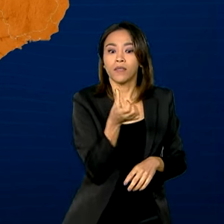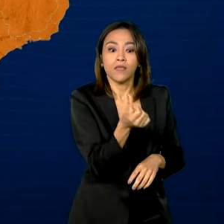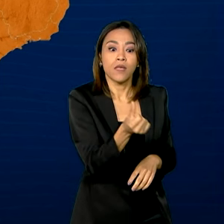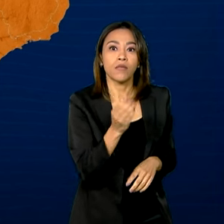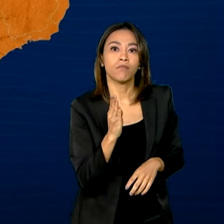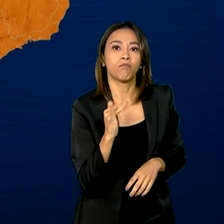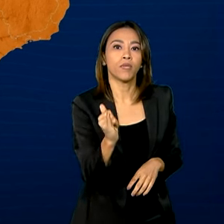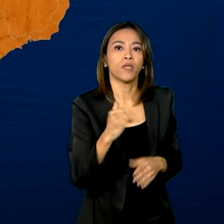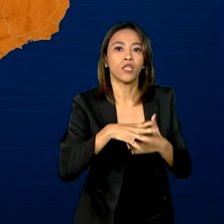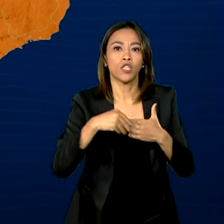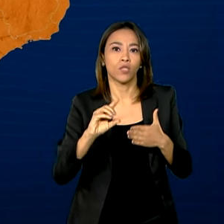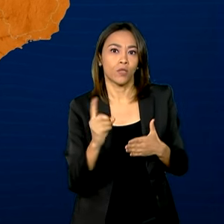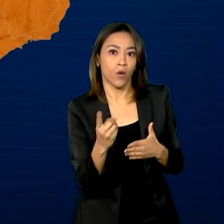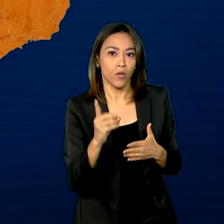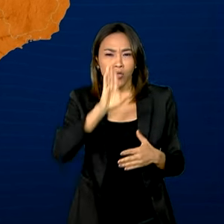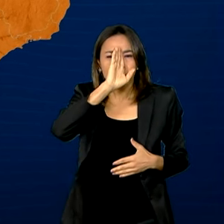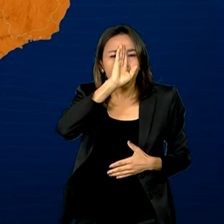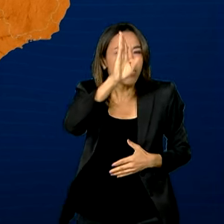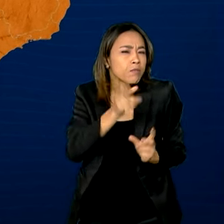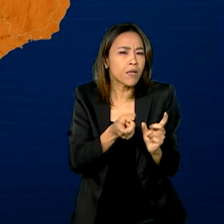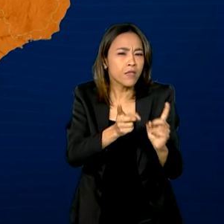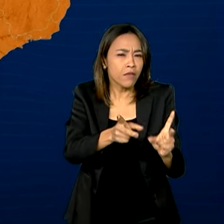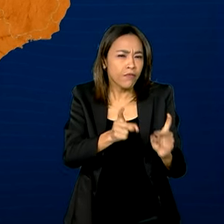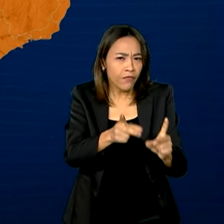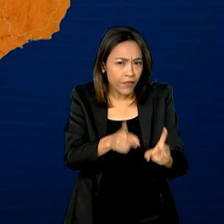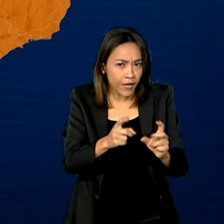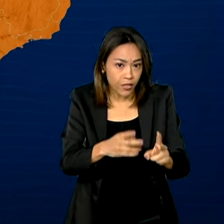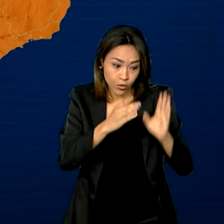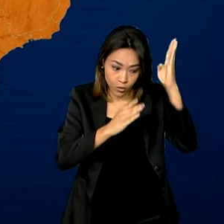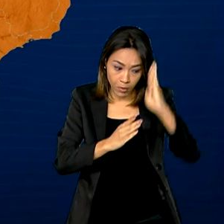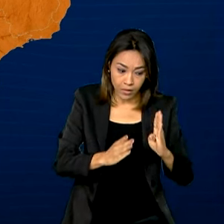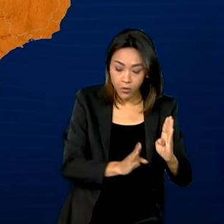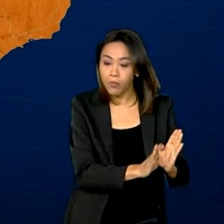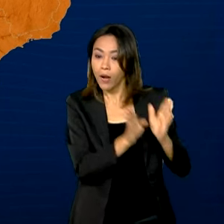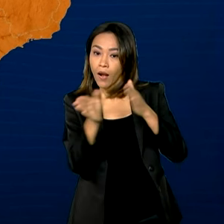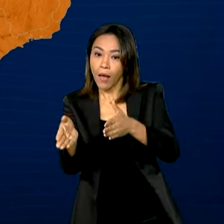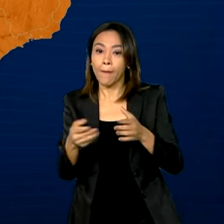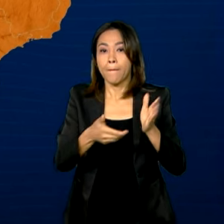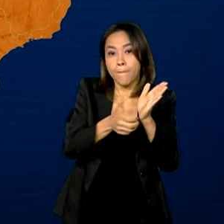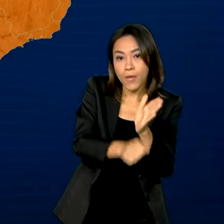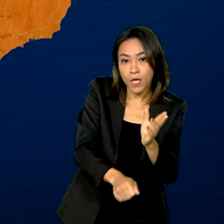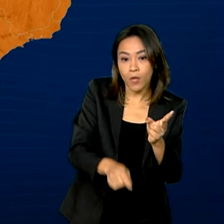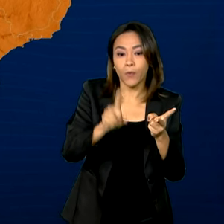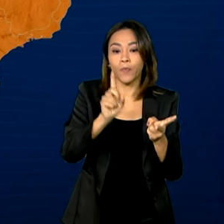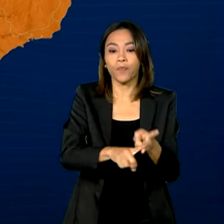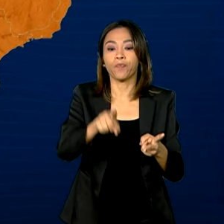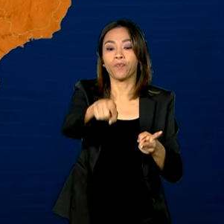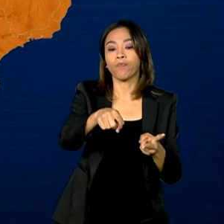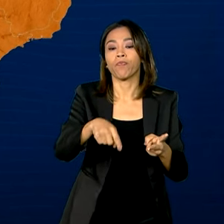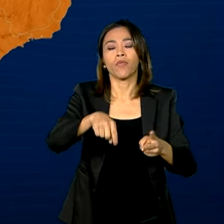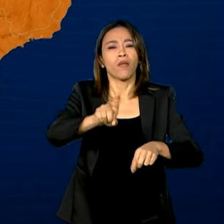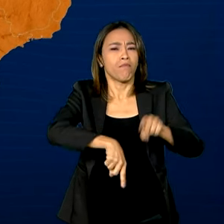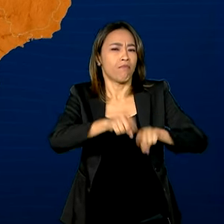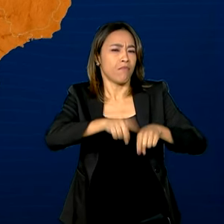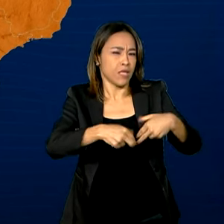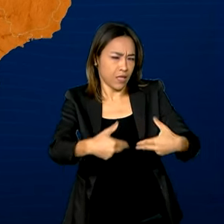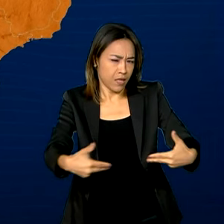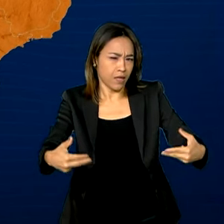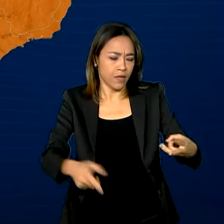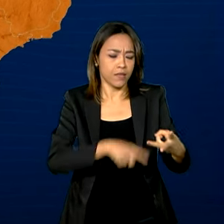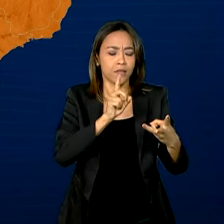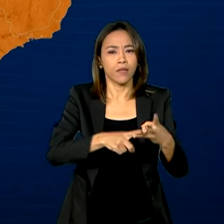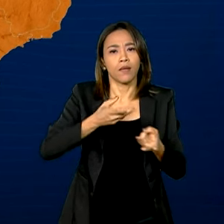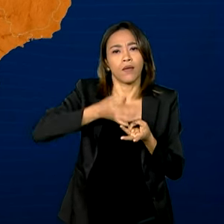de dólares. Os principais produtos vendidos pelo Brasil são milho, veículos de passageiros e de transportes,